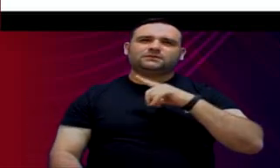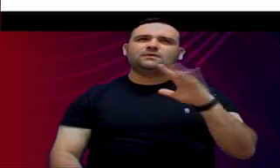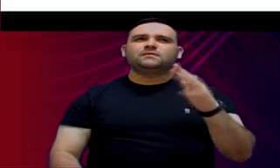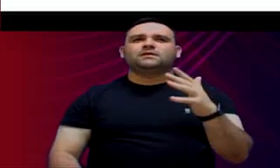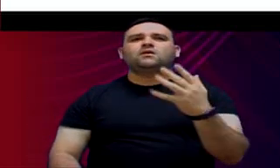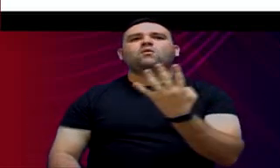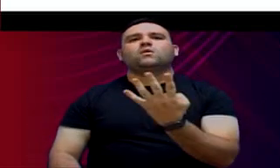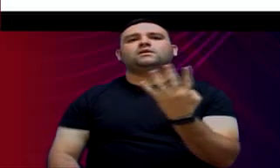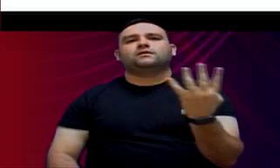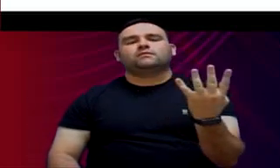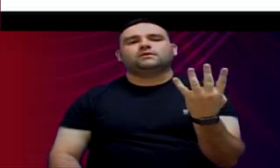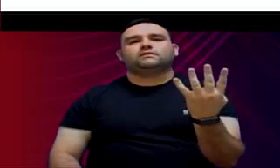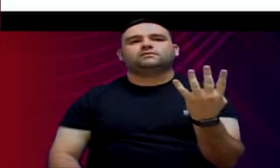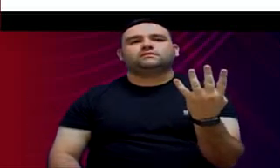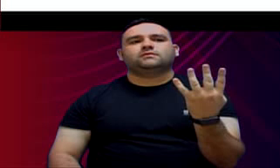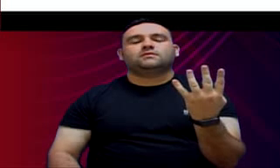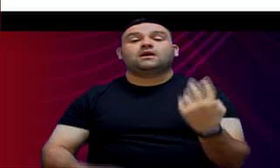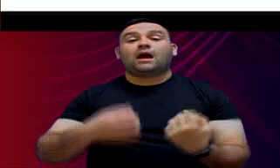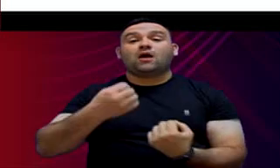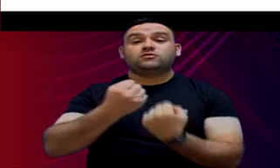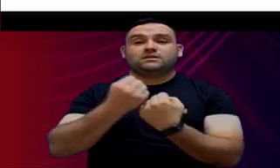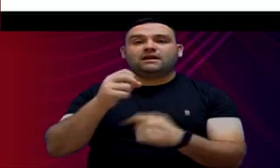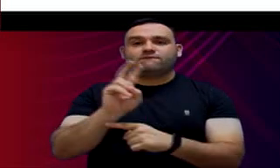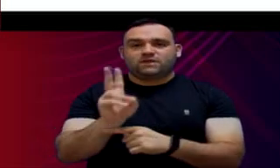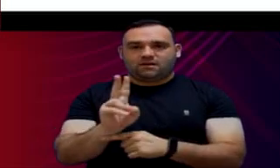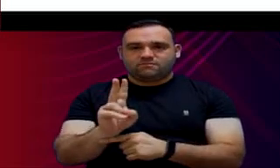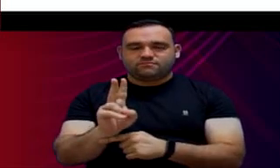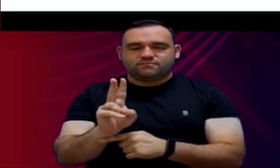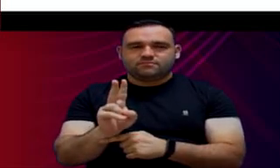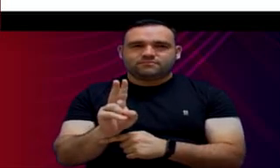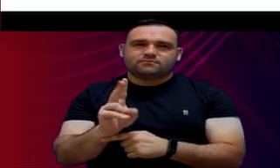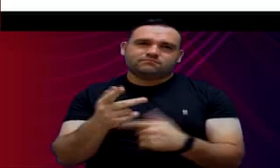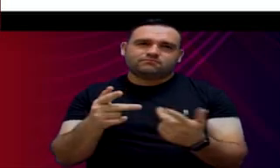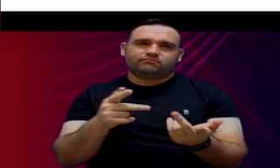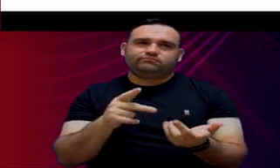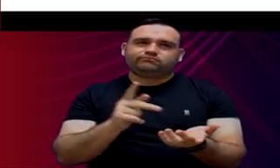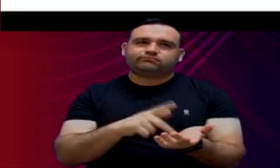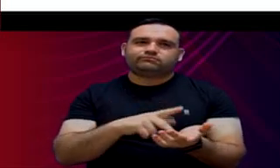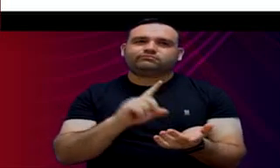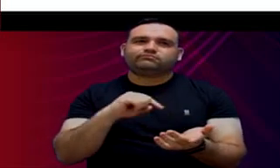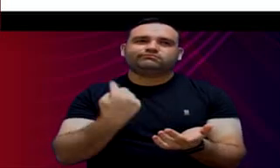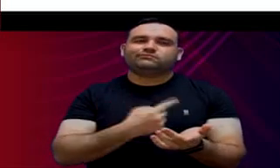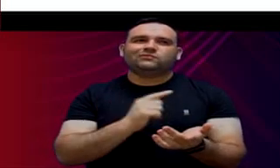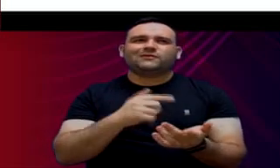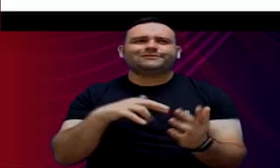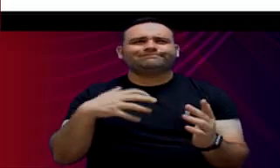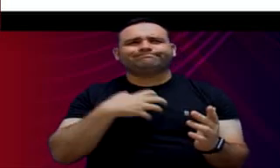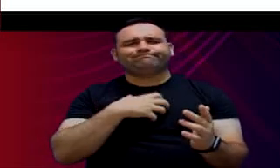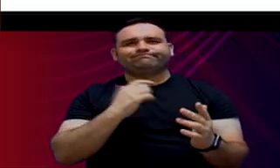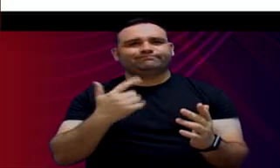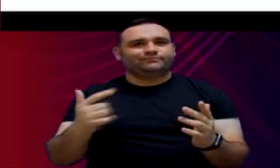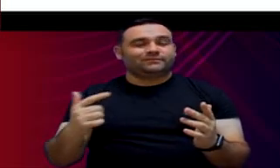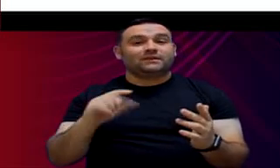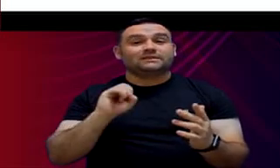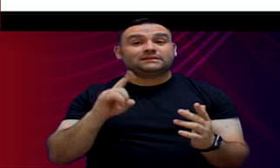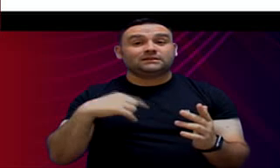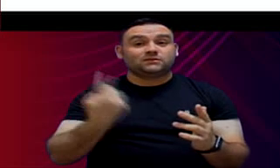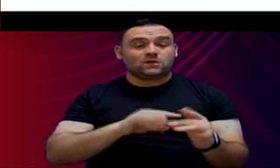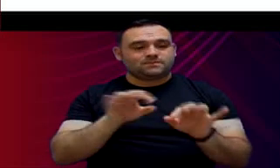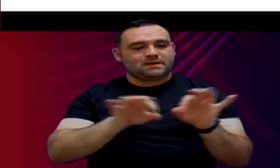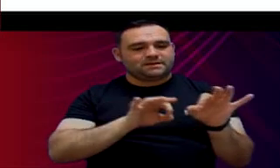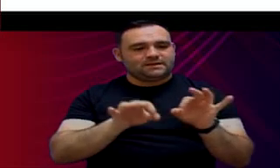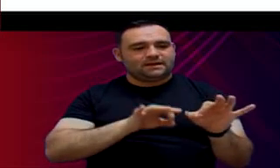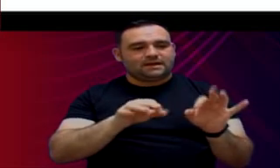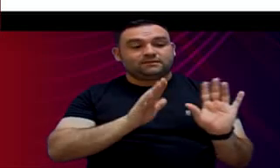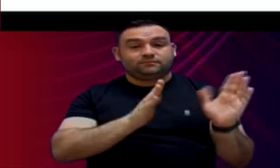44 auxiliares de fiscais que na verdade pra gente não tem muito sentido se a gente mexer